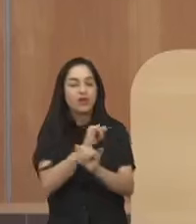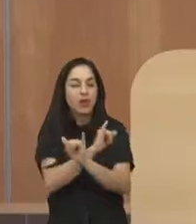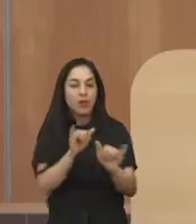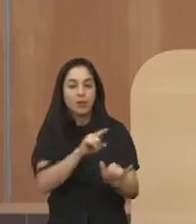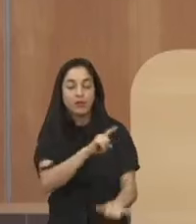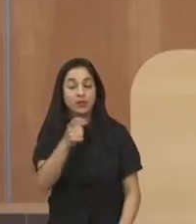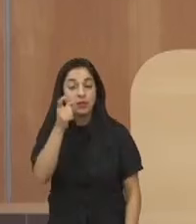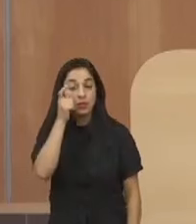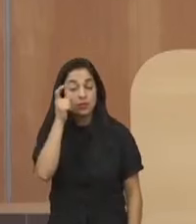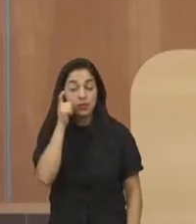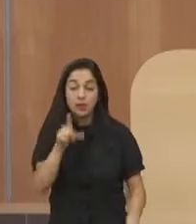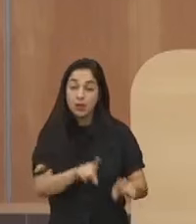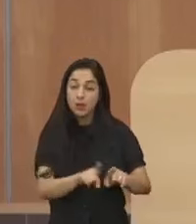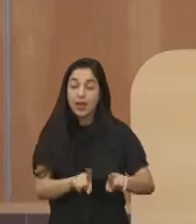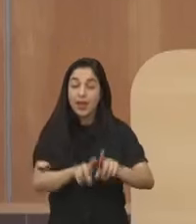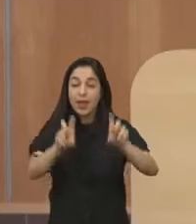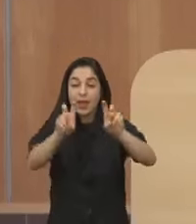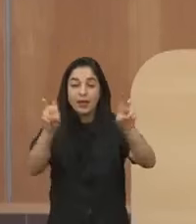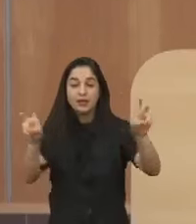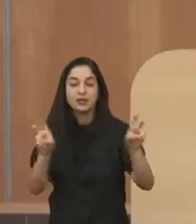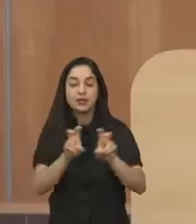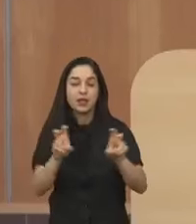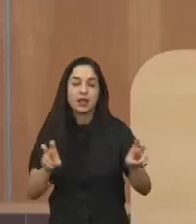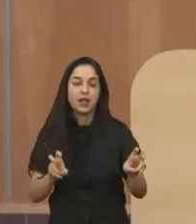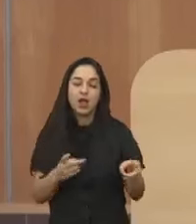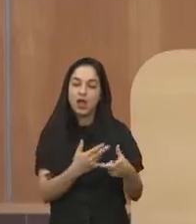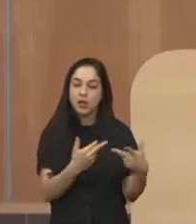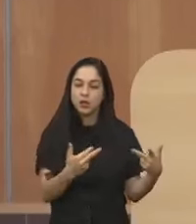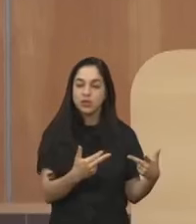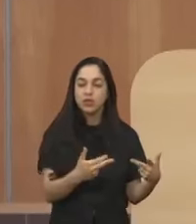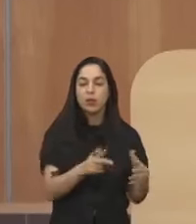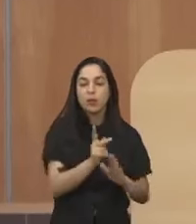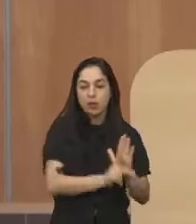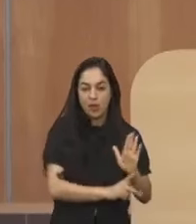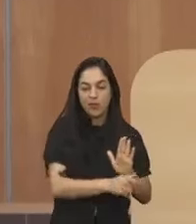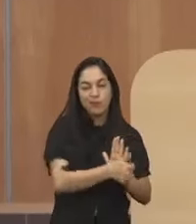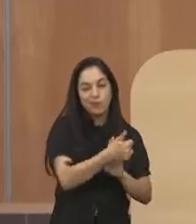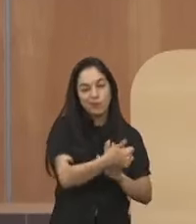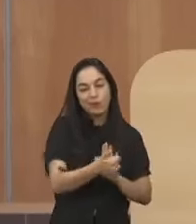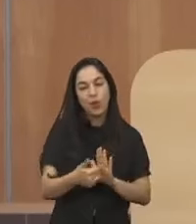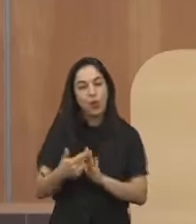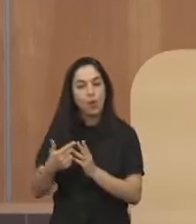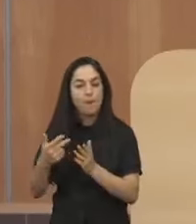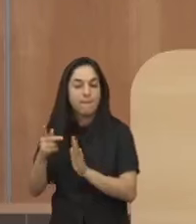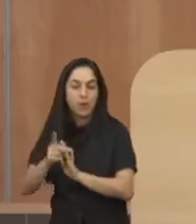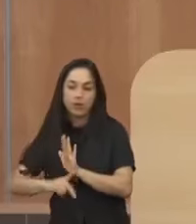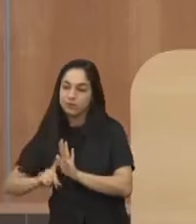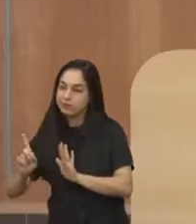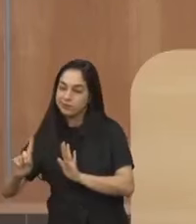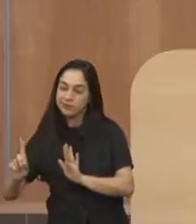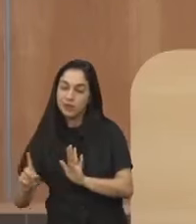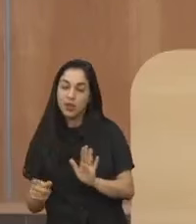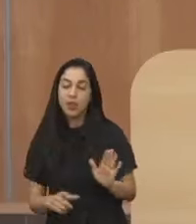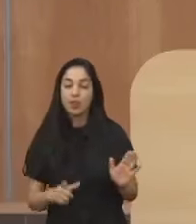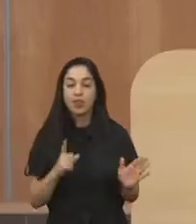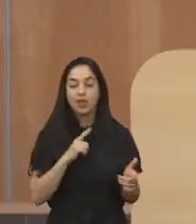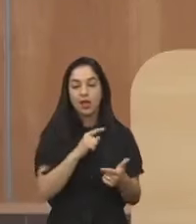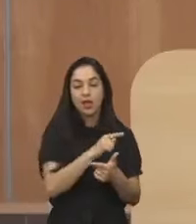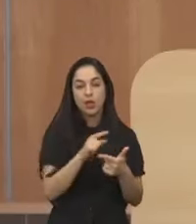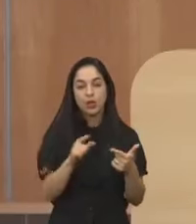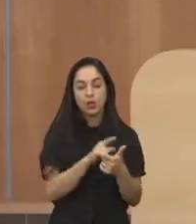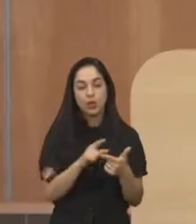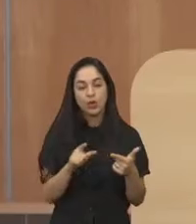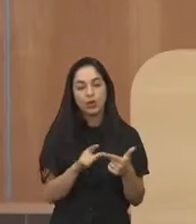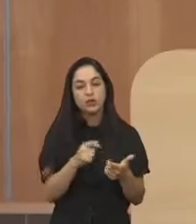aqui da galeria, o que esse projeto faz e o que ele não faz. Esse projeto ele cria 2 cargos, os cargos de